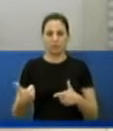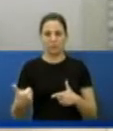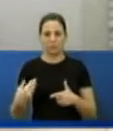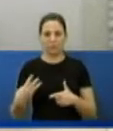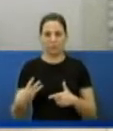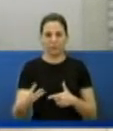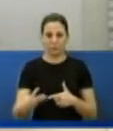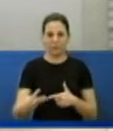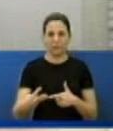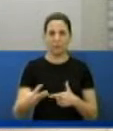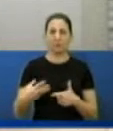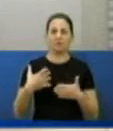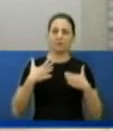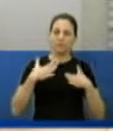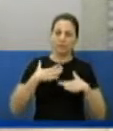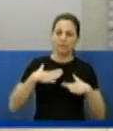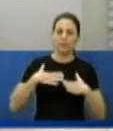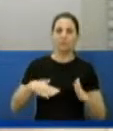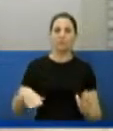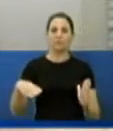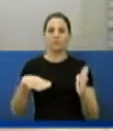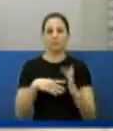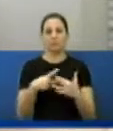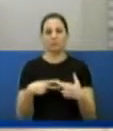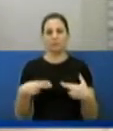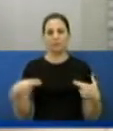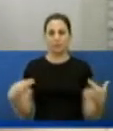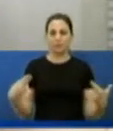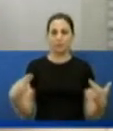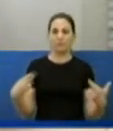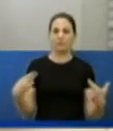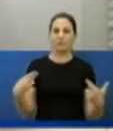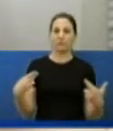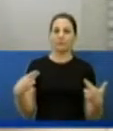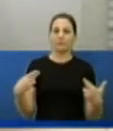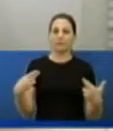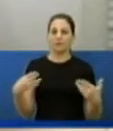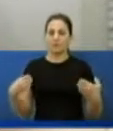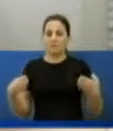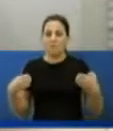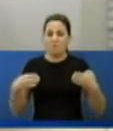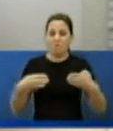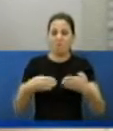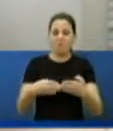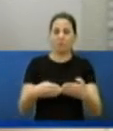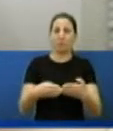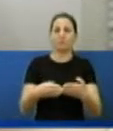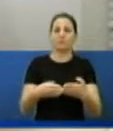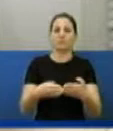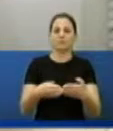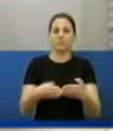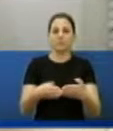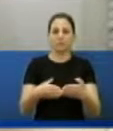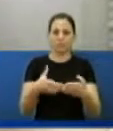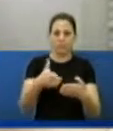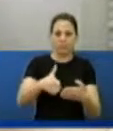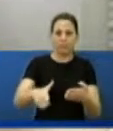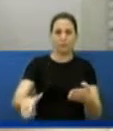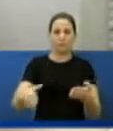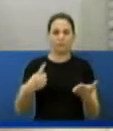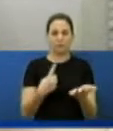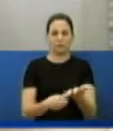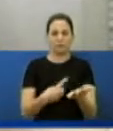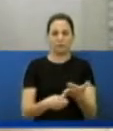tranquilidade de que, no limite daquilo que era possível, não perdemos o foco de cumprir à